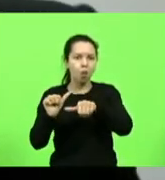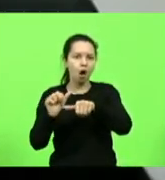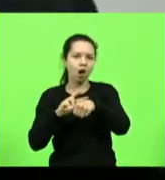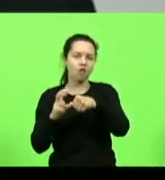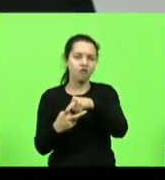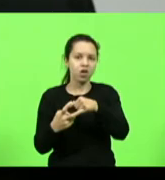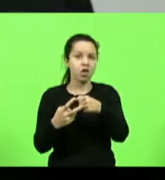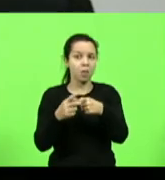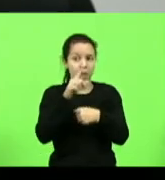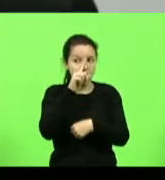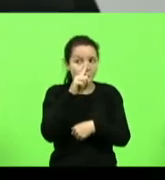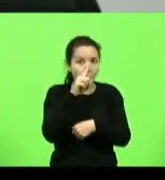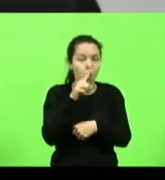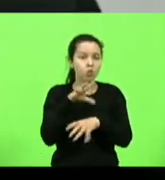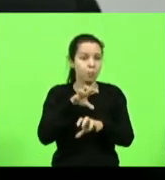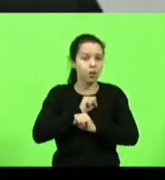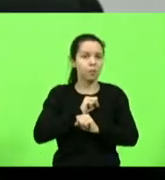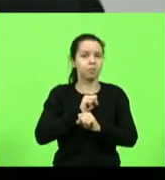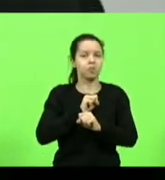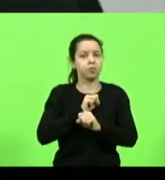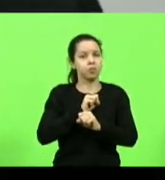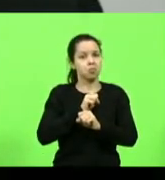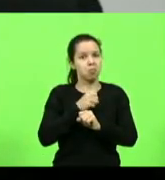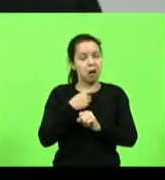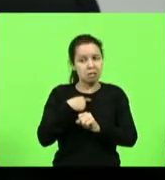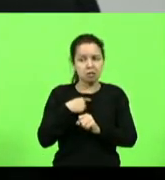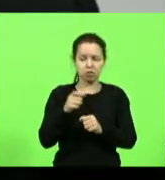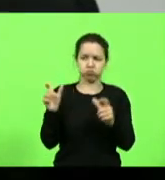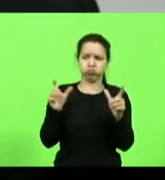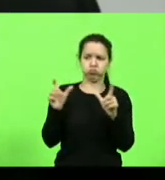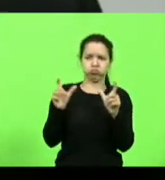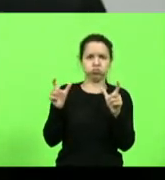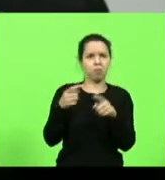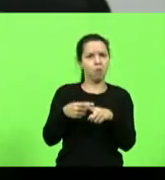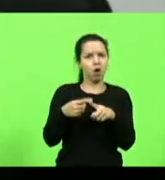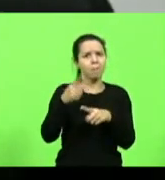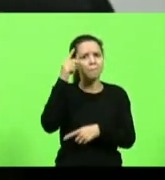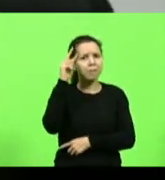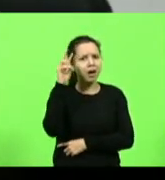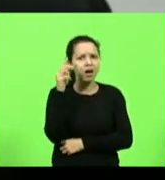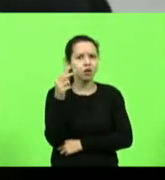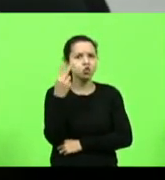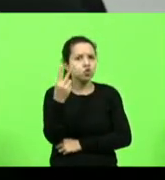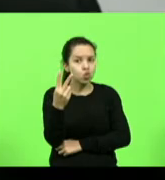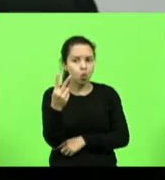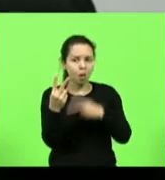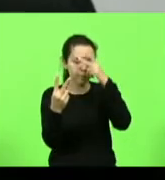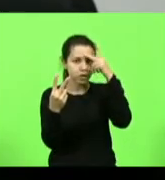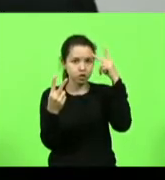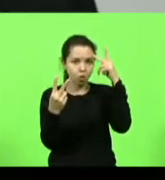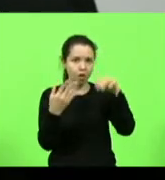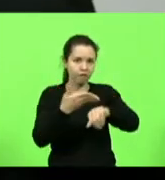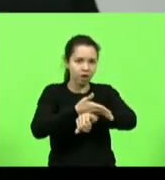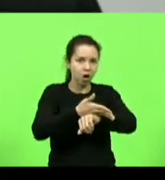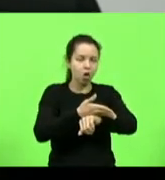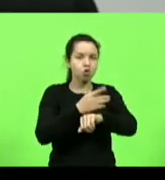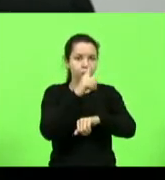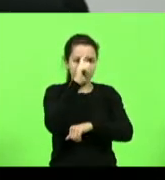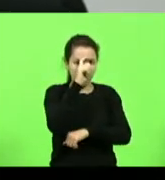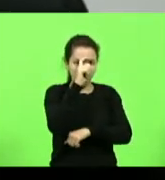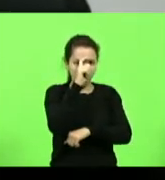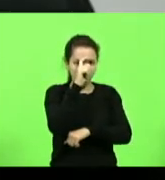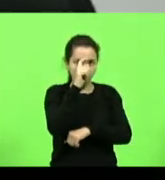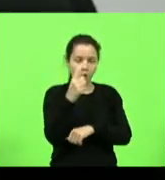nocivo, mas isso me chamou muita atenção, porque imaginemos nós, entre uma pessoa, duas pessoas, uma morre, outra não. Pelo menos é esse dado